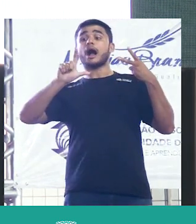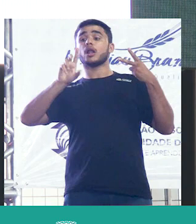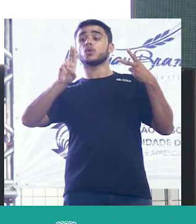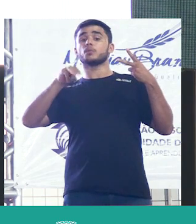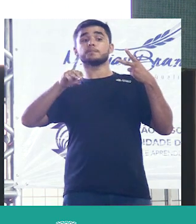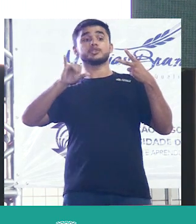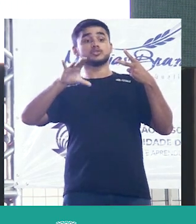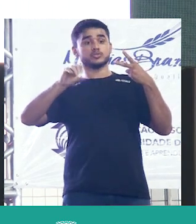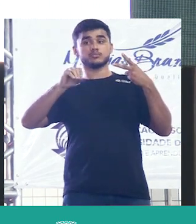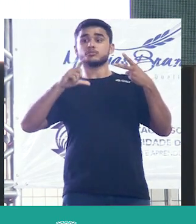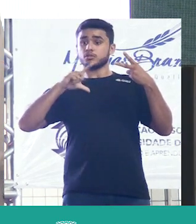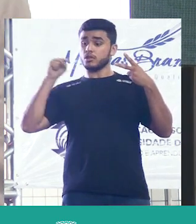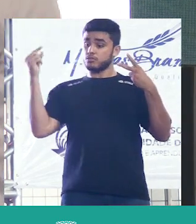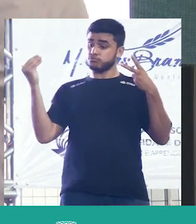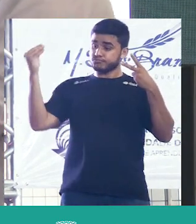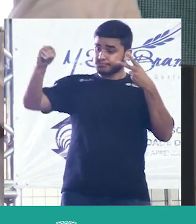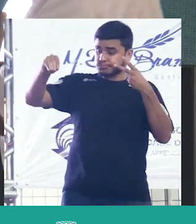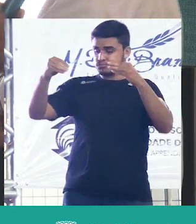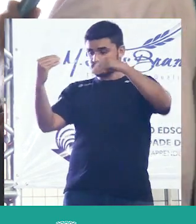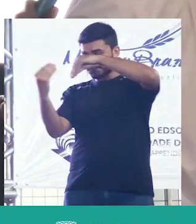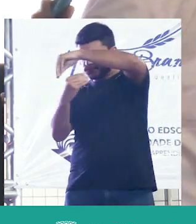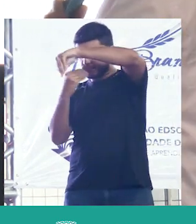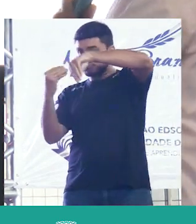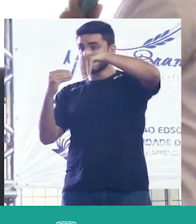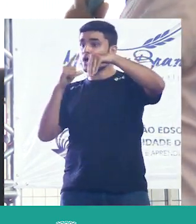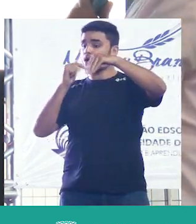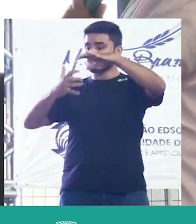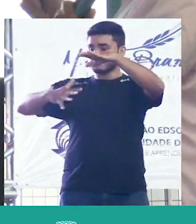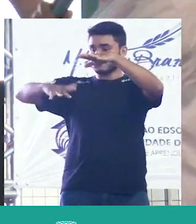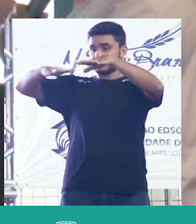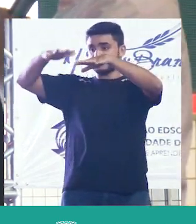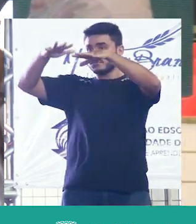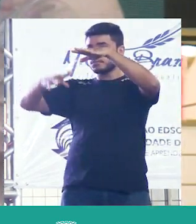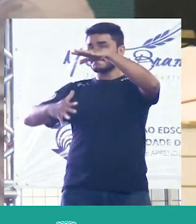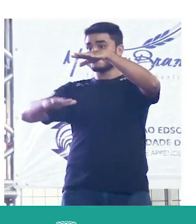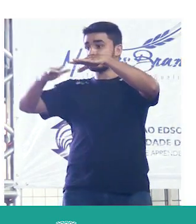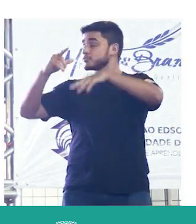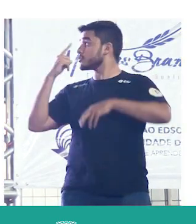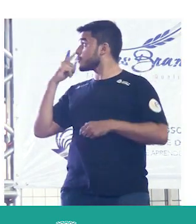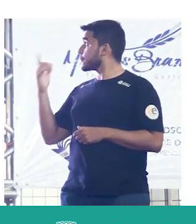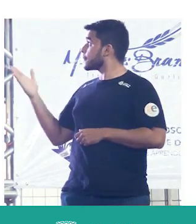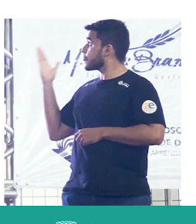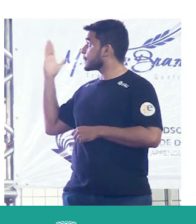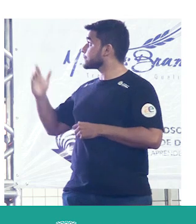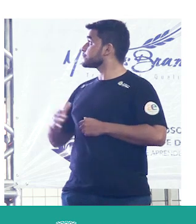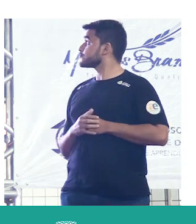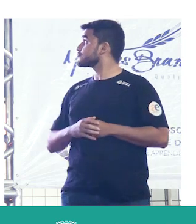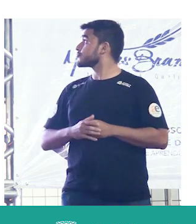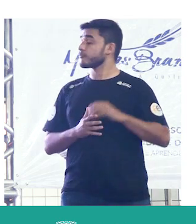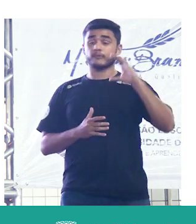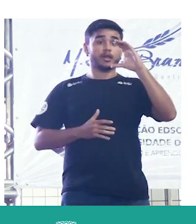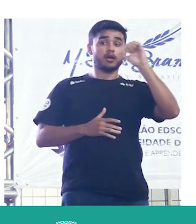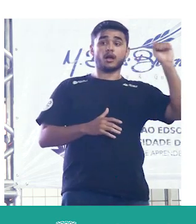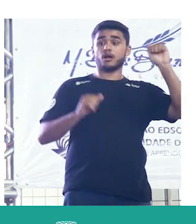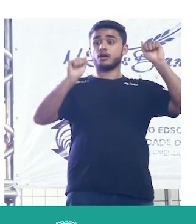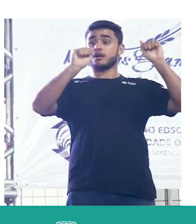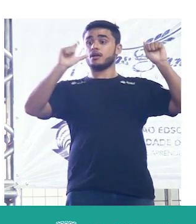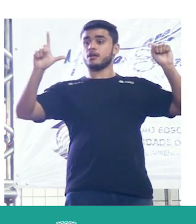são adicionados em um tanque. Então haverá uma reação entre hidróxido de cálcio e sulfato de